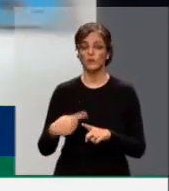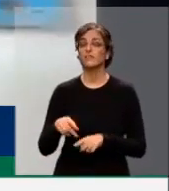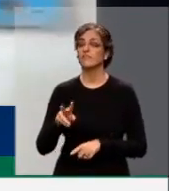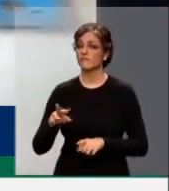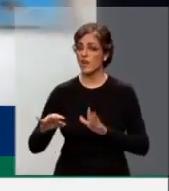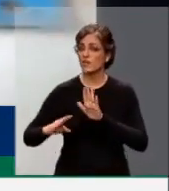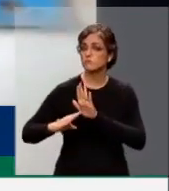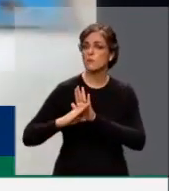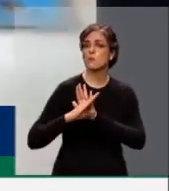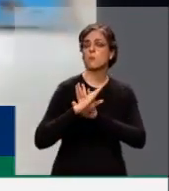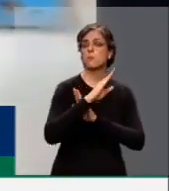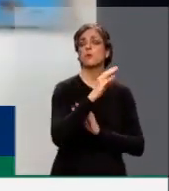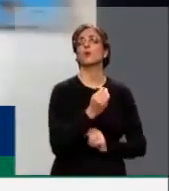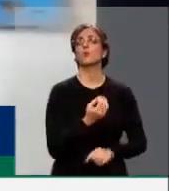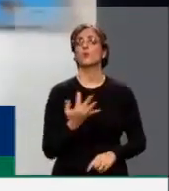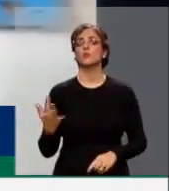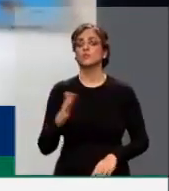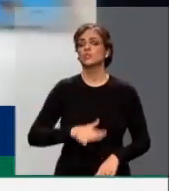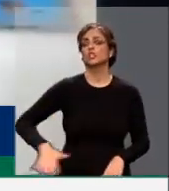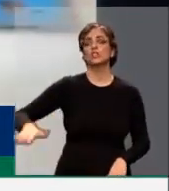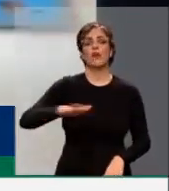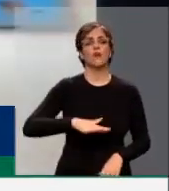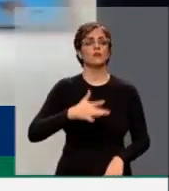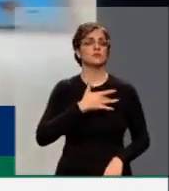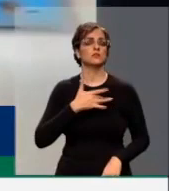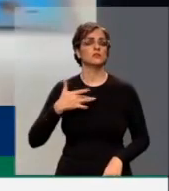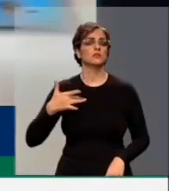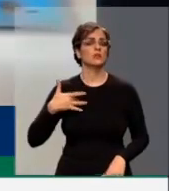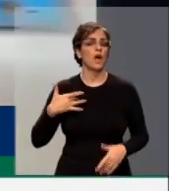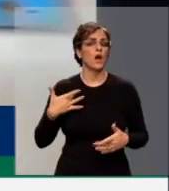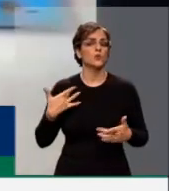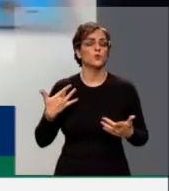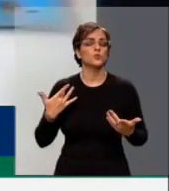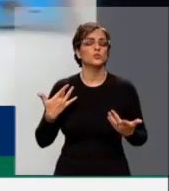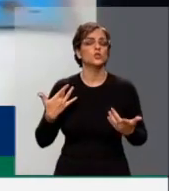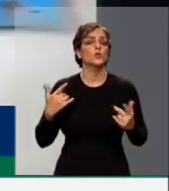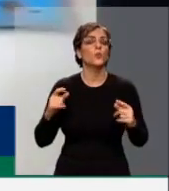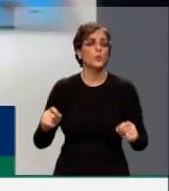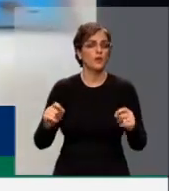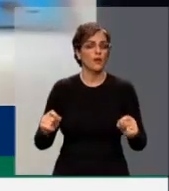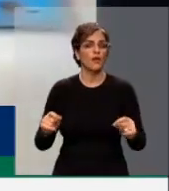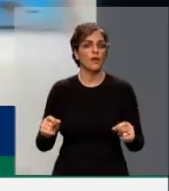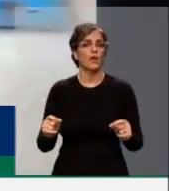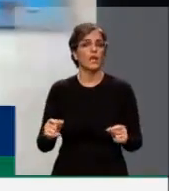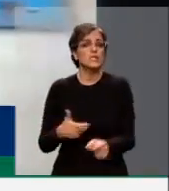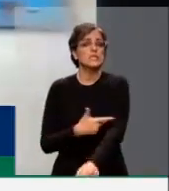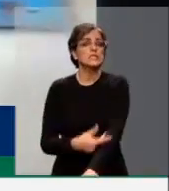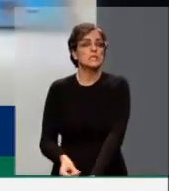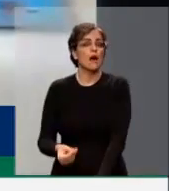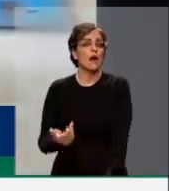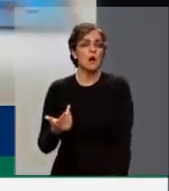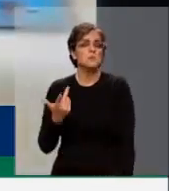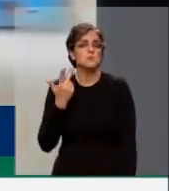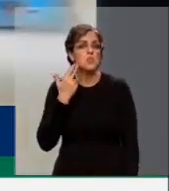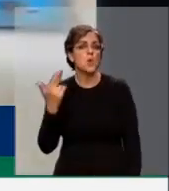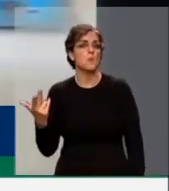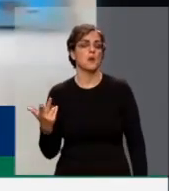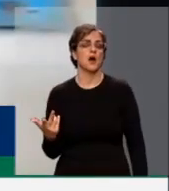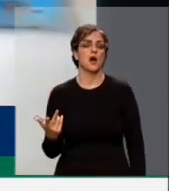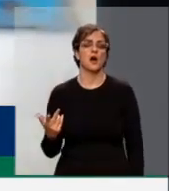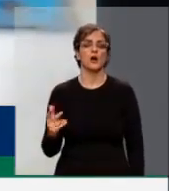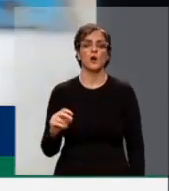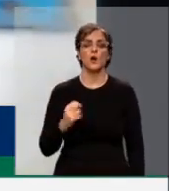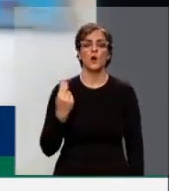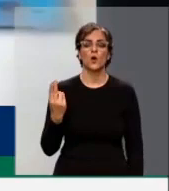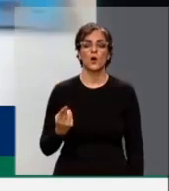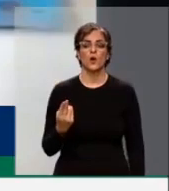nos indicadores, né, no geral da saúde, né, do ponto de vista da atenção dos exames de rotina, né, os